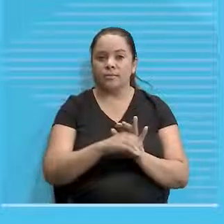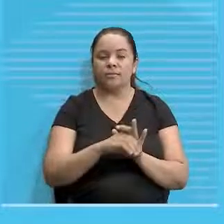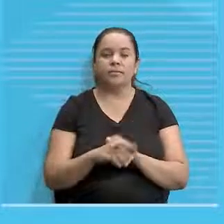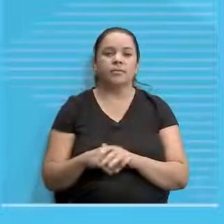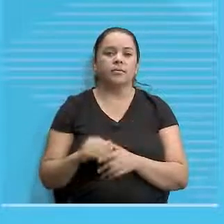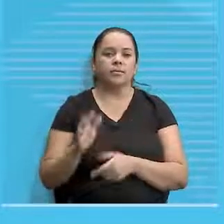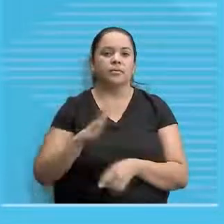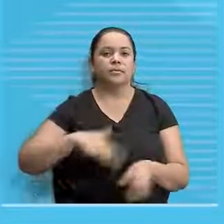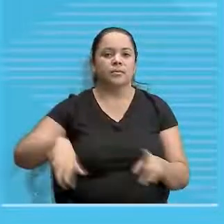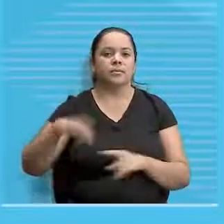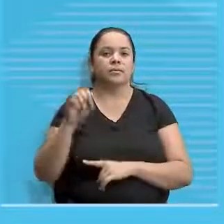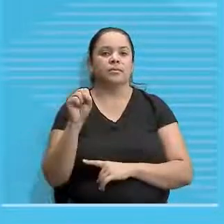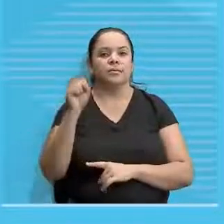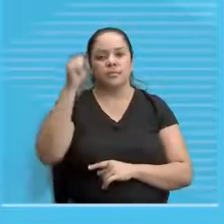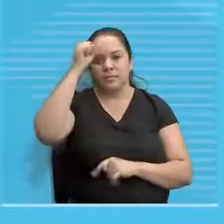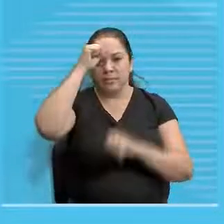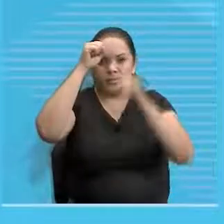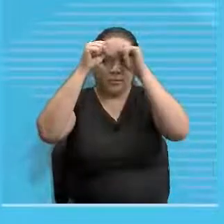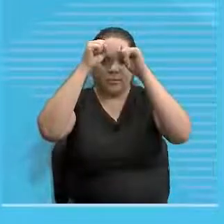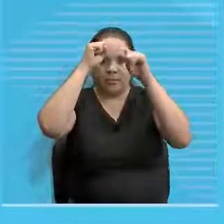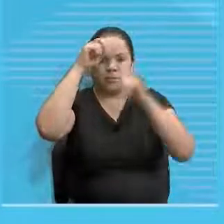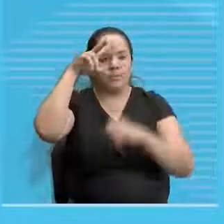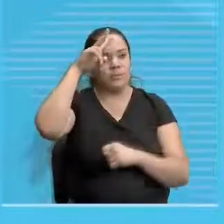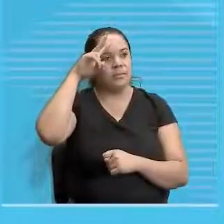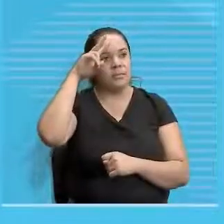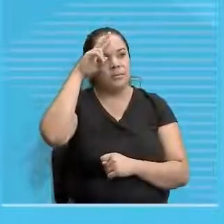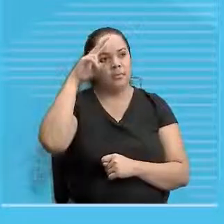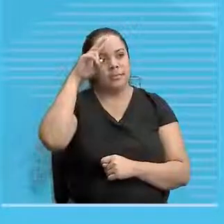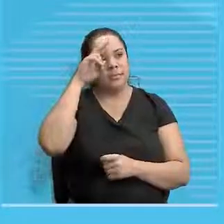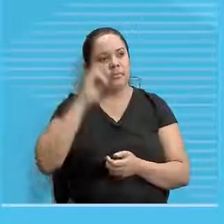antropologia, história também, que indica a cultura em que o